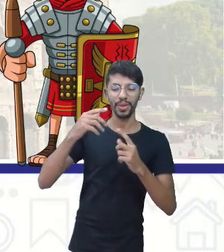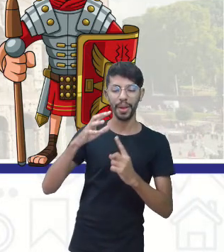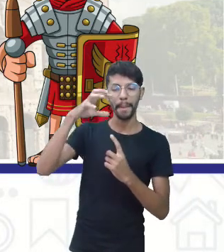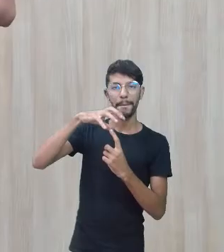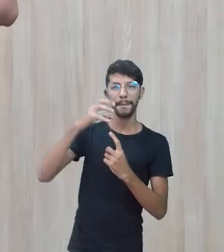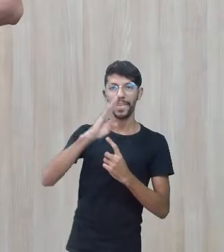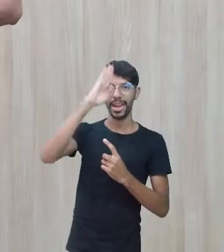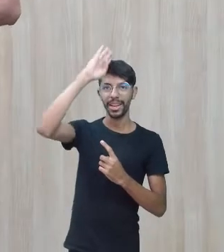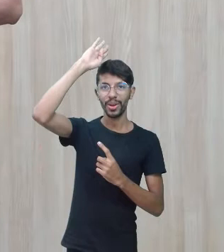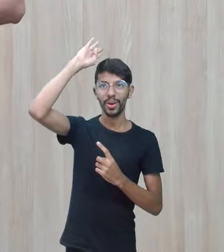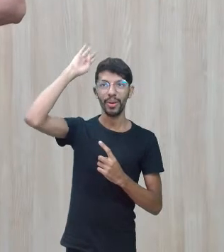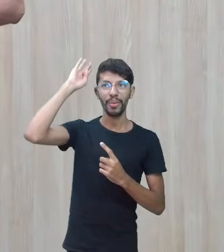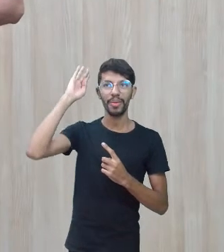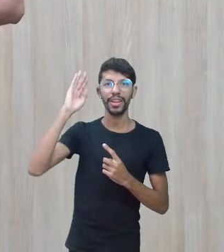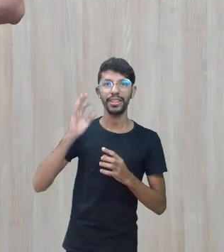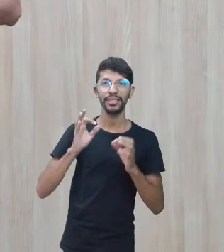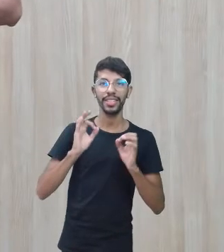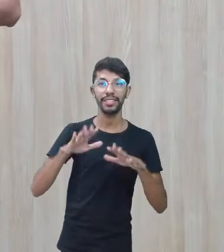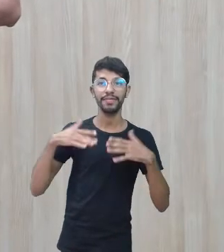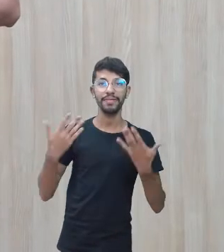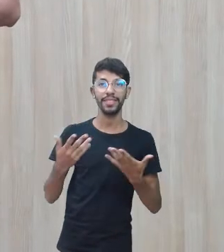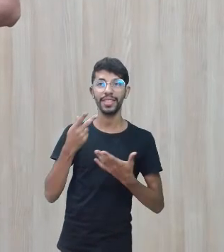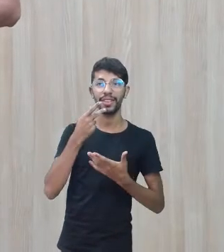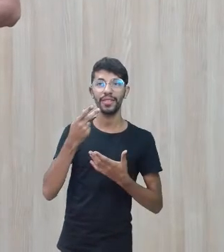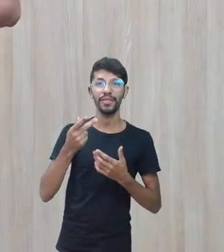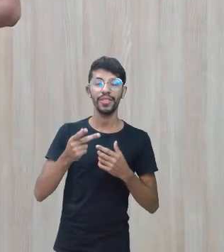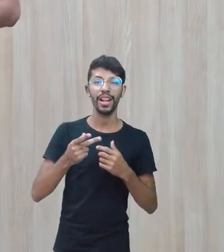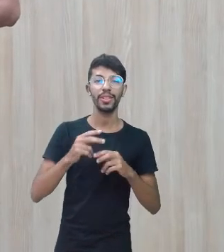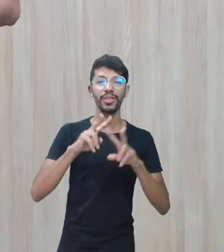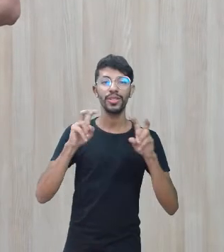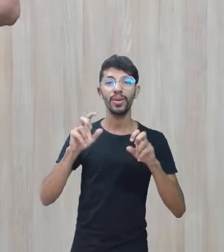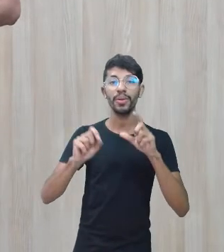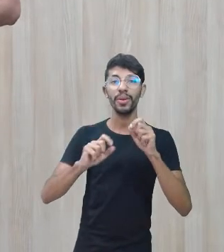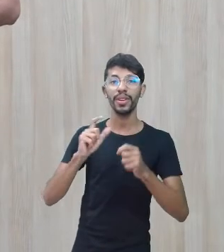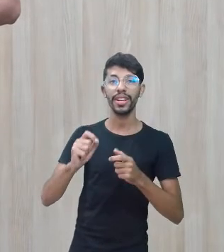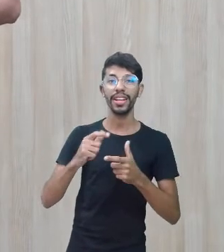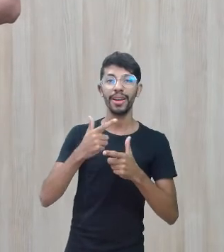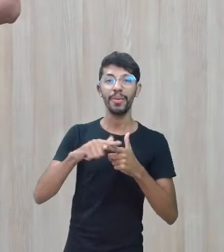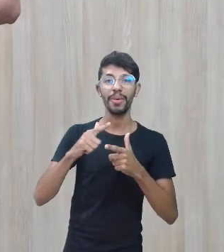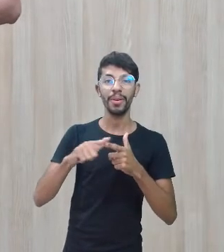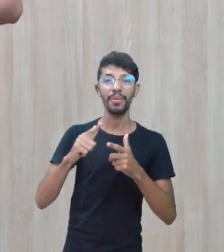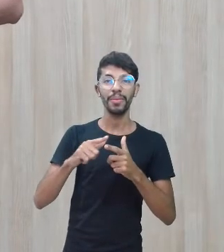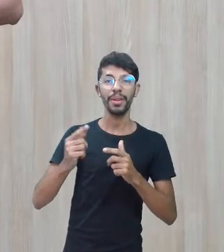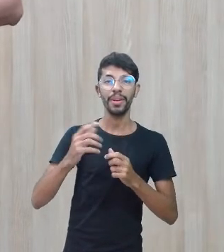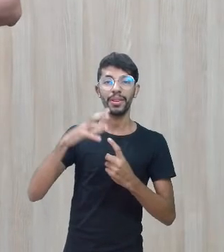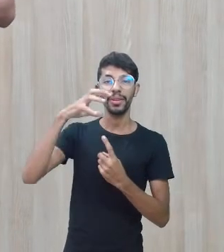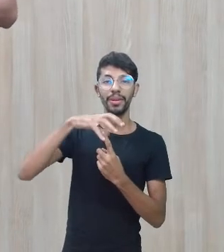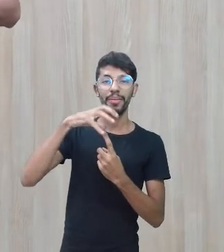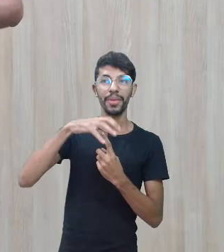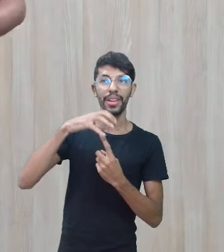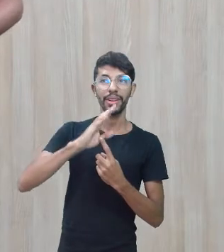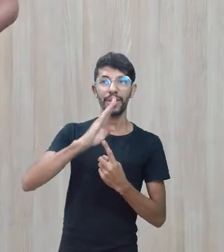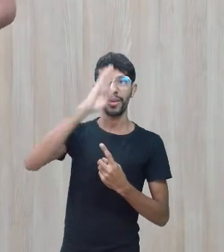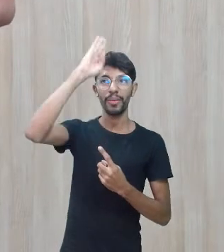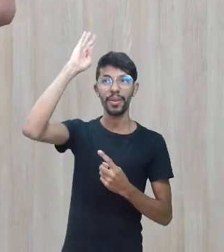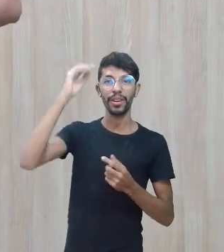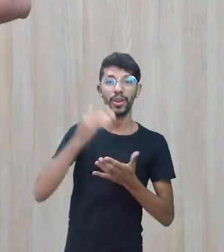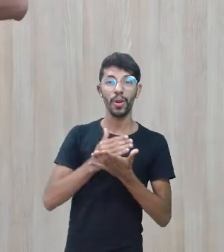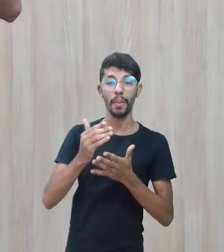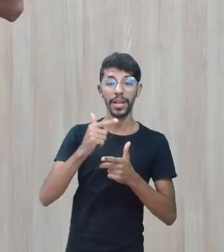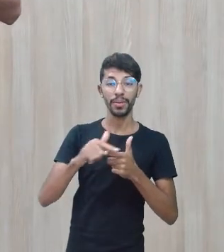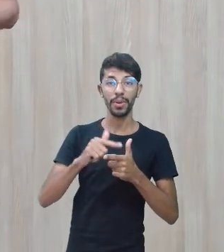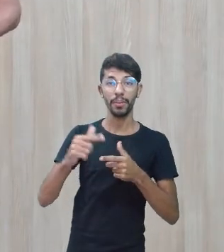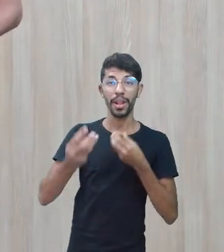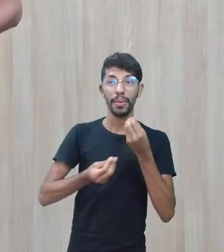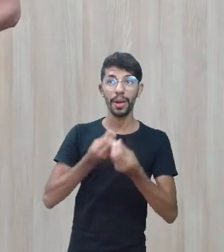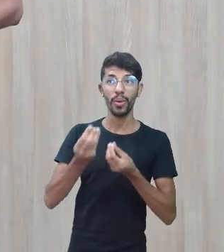me refiro justamente a um processo em que o Império Romano, ele começa a declinar, ele